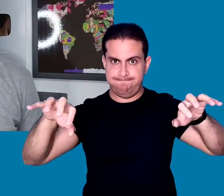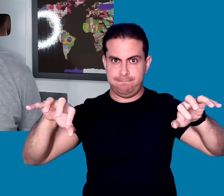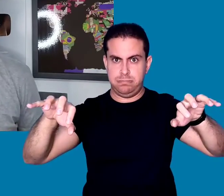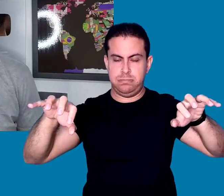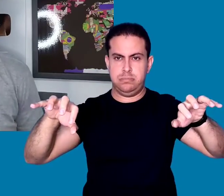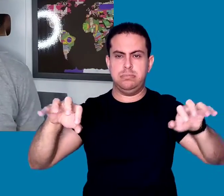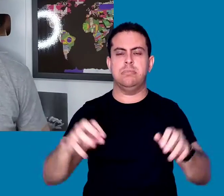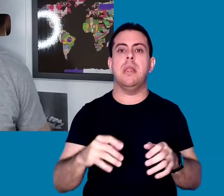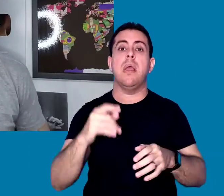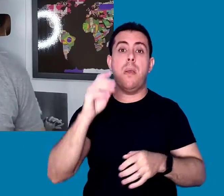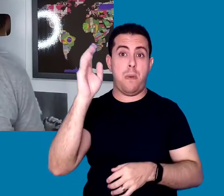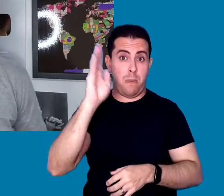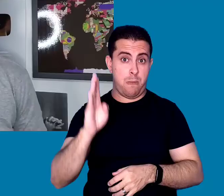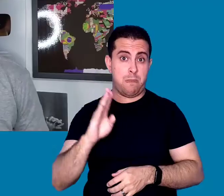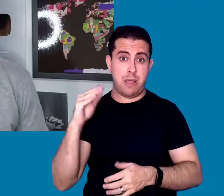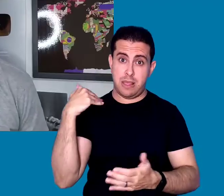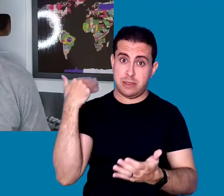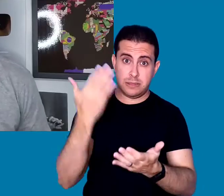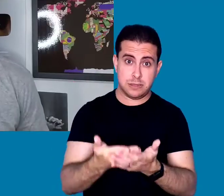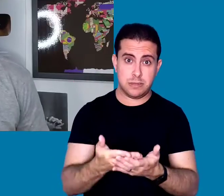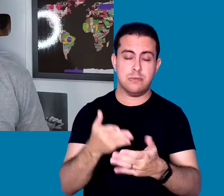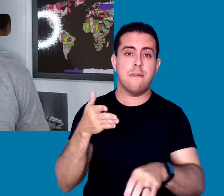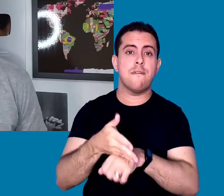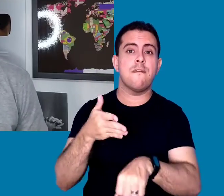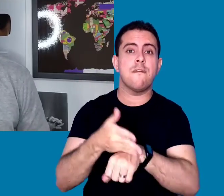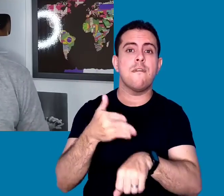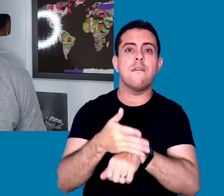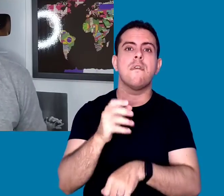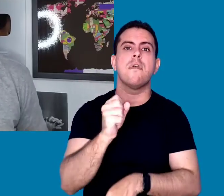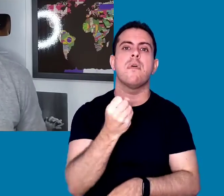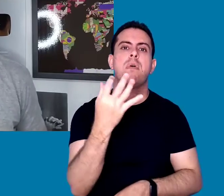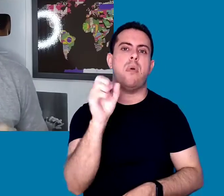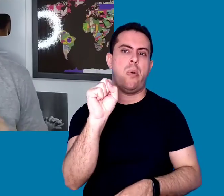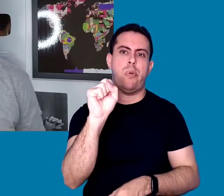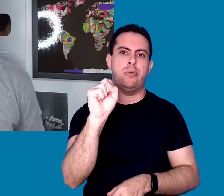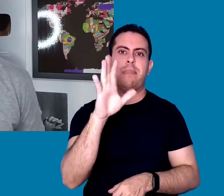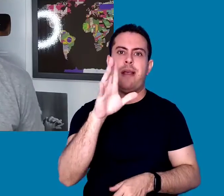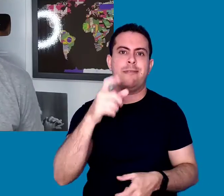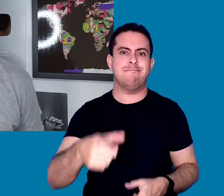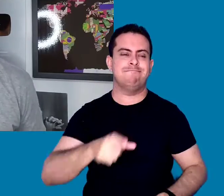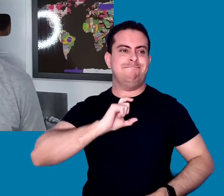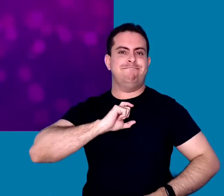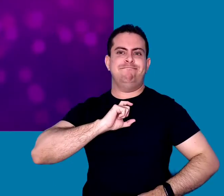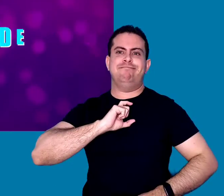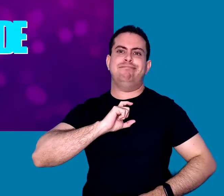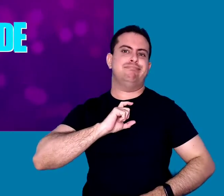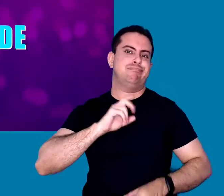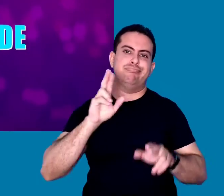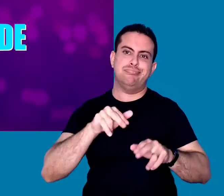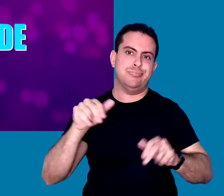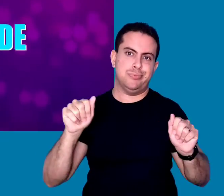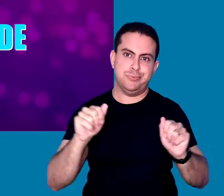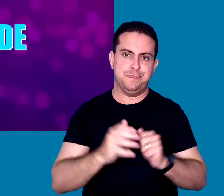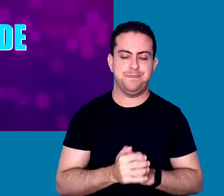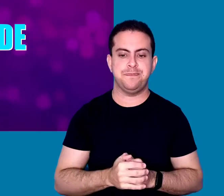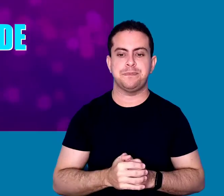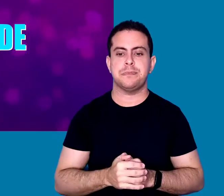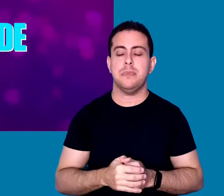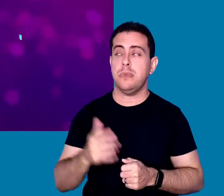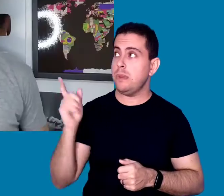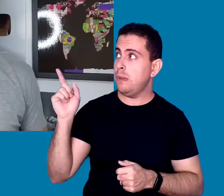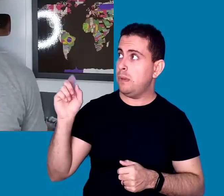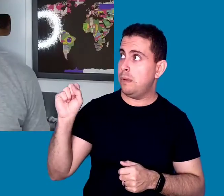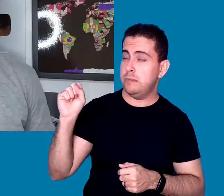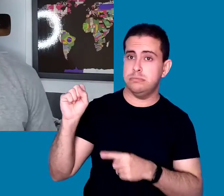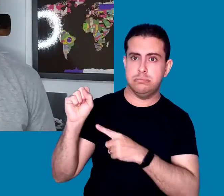até hoje participou de 8 edições e, infelizmente, nunca ganhou nenhuma medalha. 8. Países